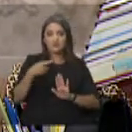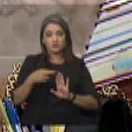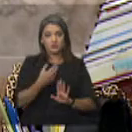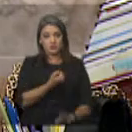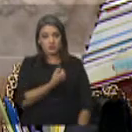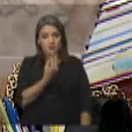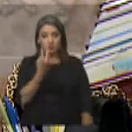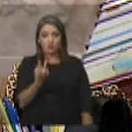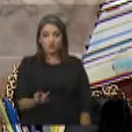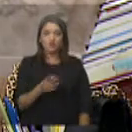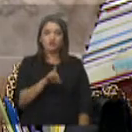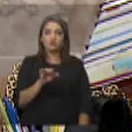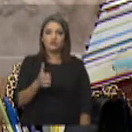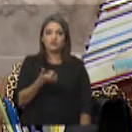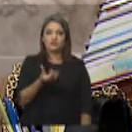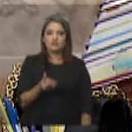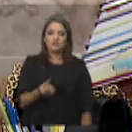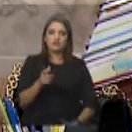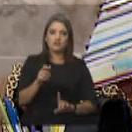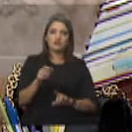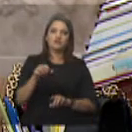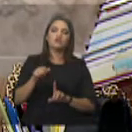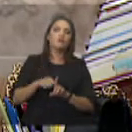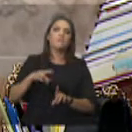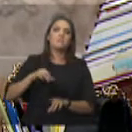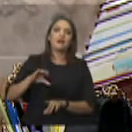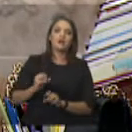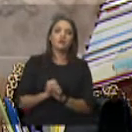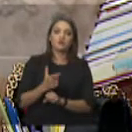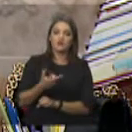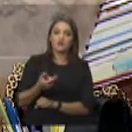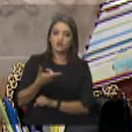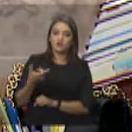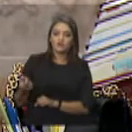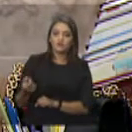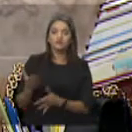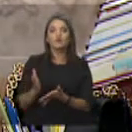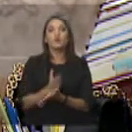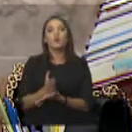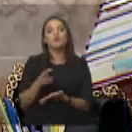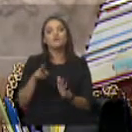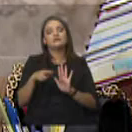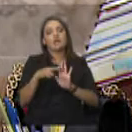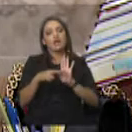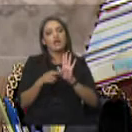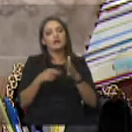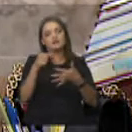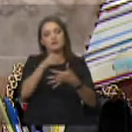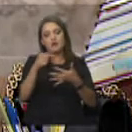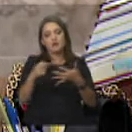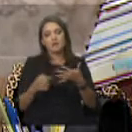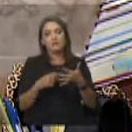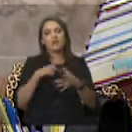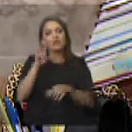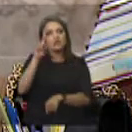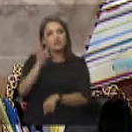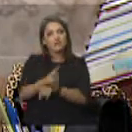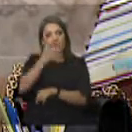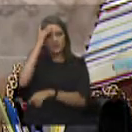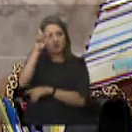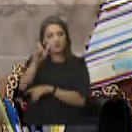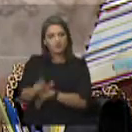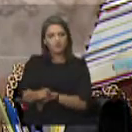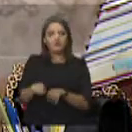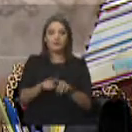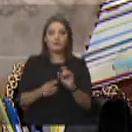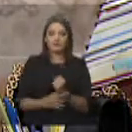de 16 de março de 2020, algumas exigências procedimentais que dão proteção ao cidadão e segurança